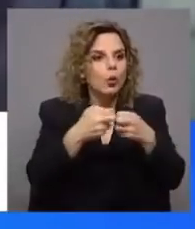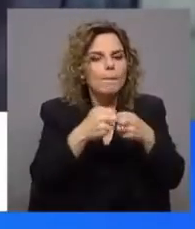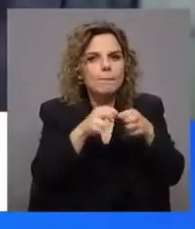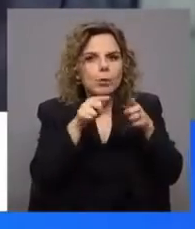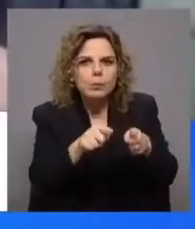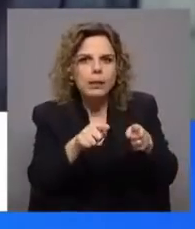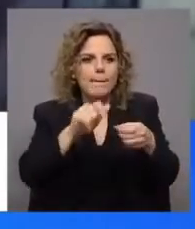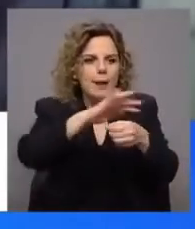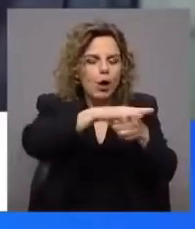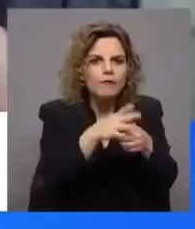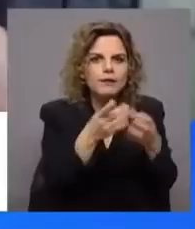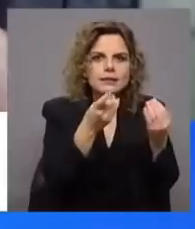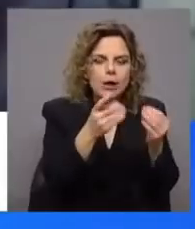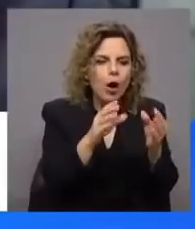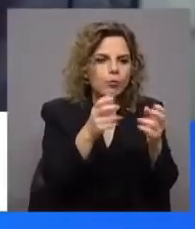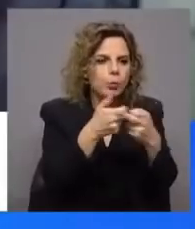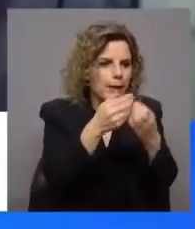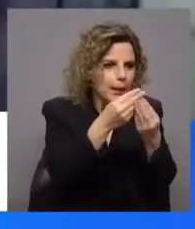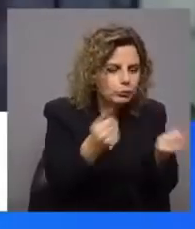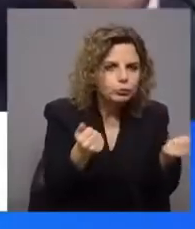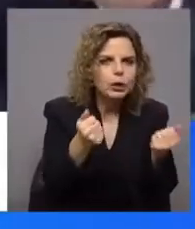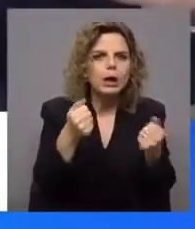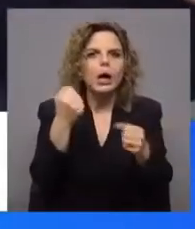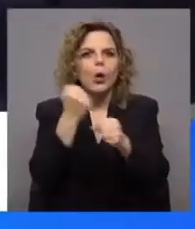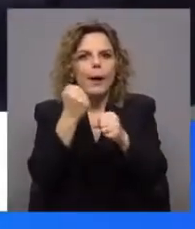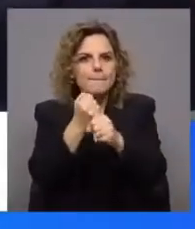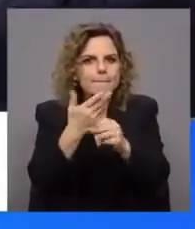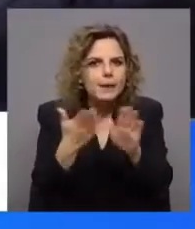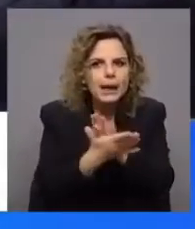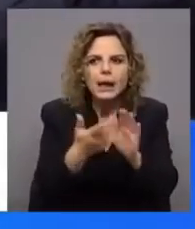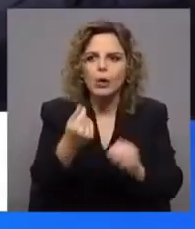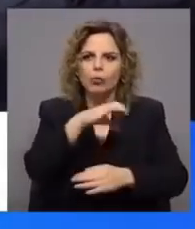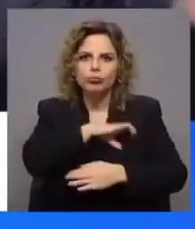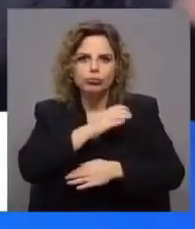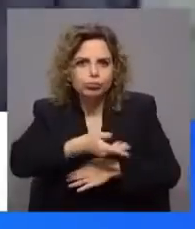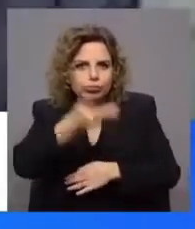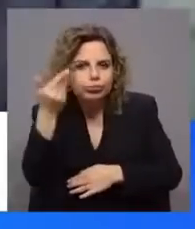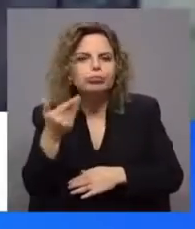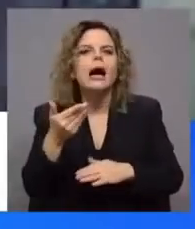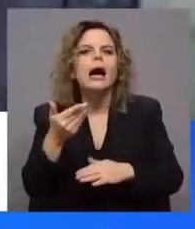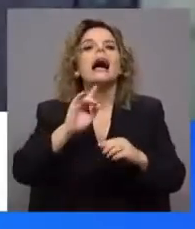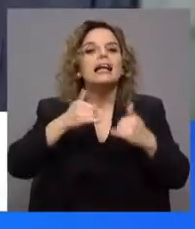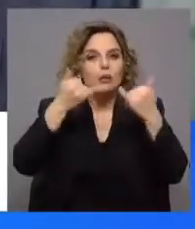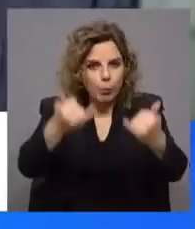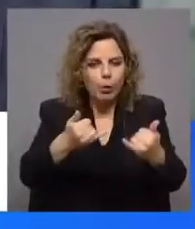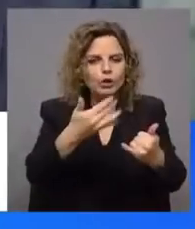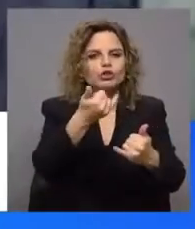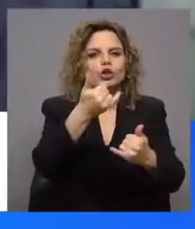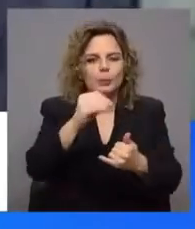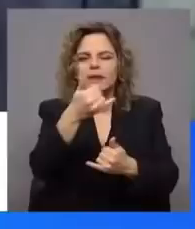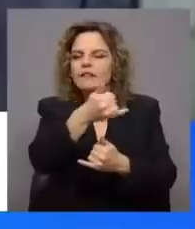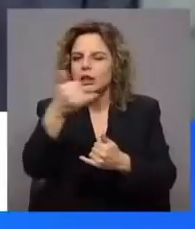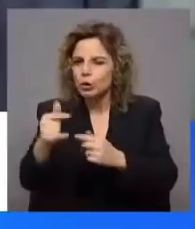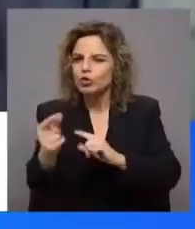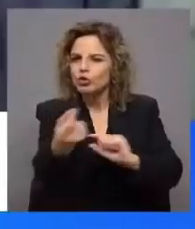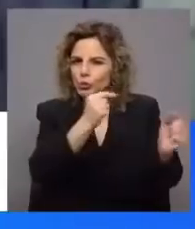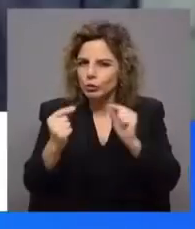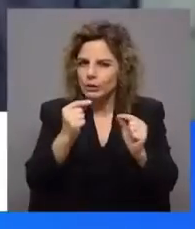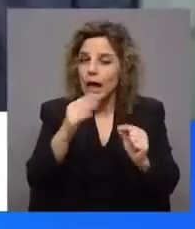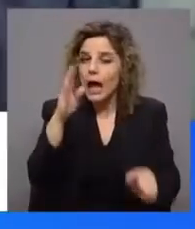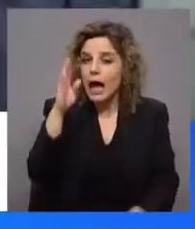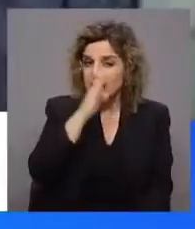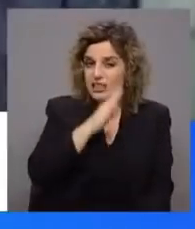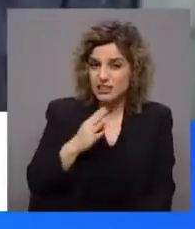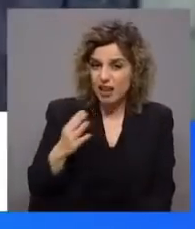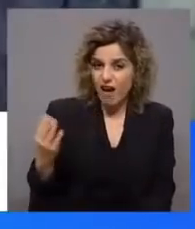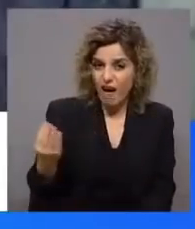do Covid-19, do emprego, do salário e da renda, aí vamos discutir 2022. Se for necessário, eu posso te